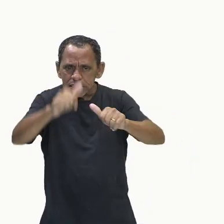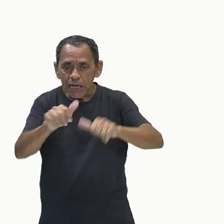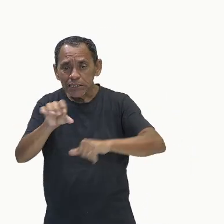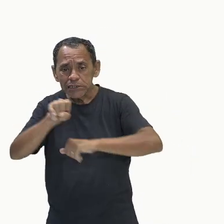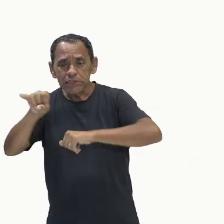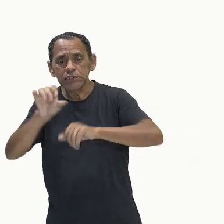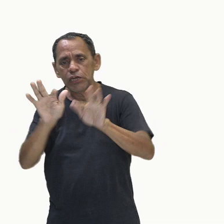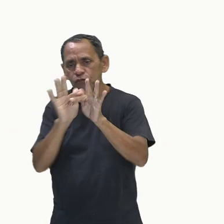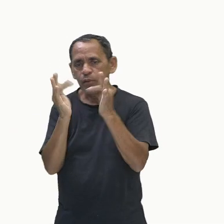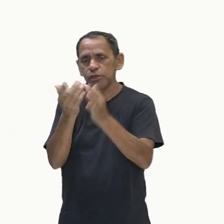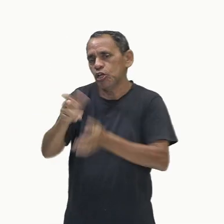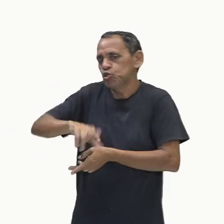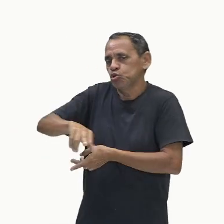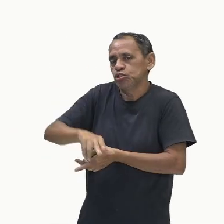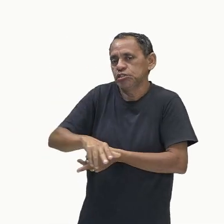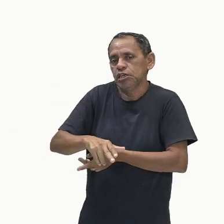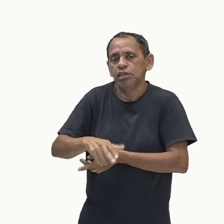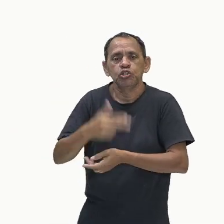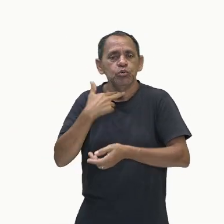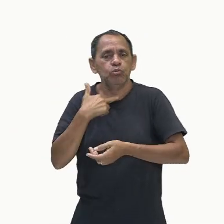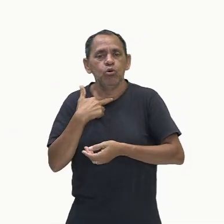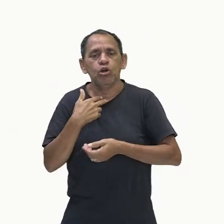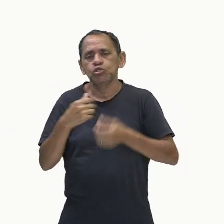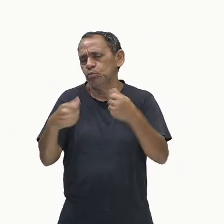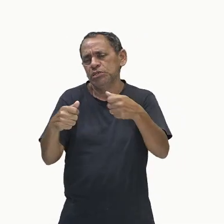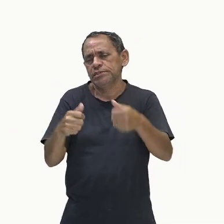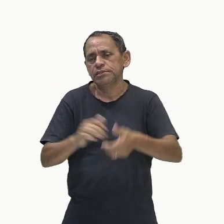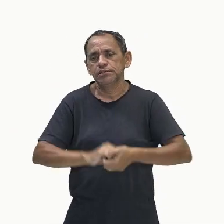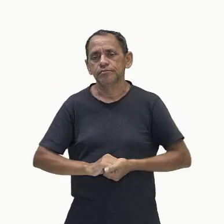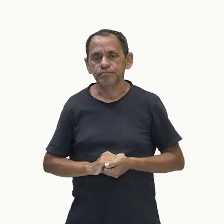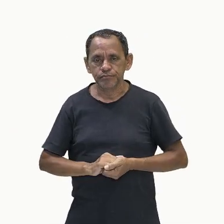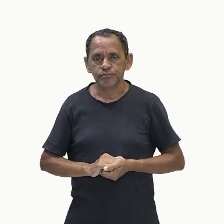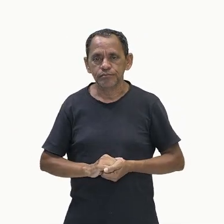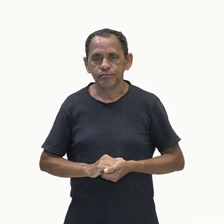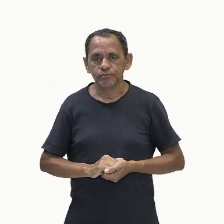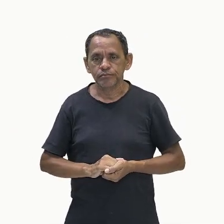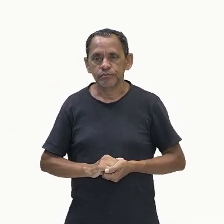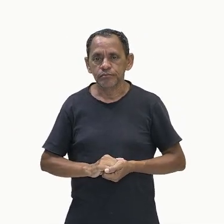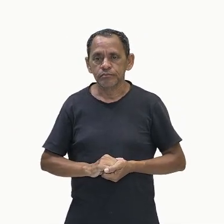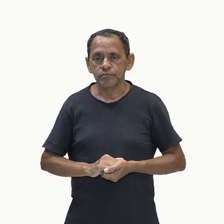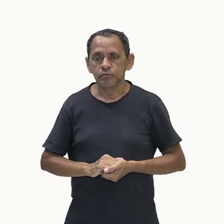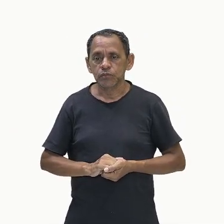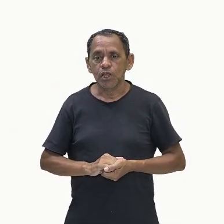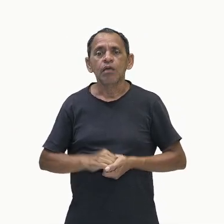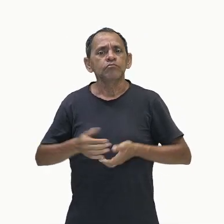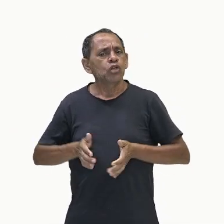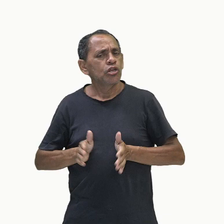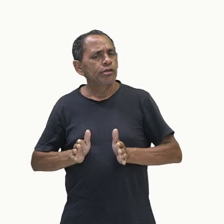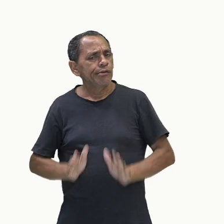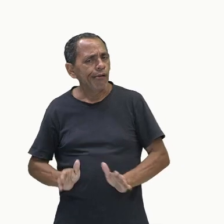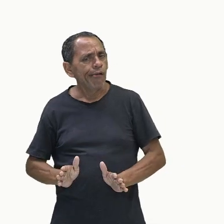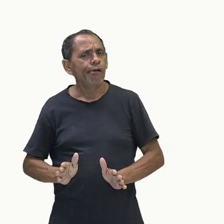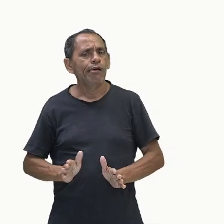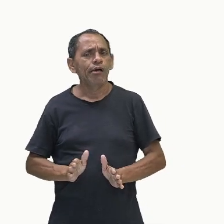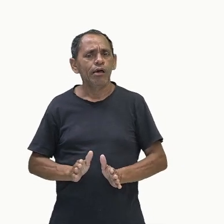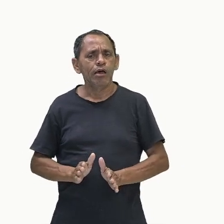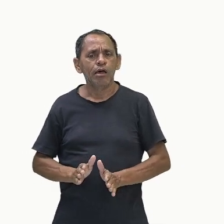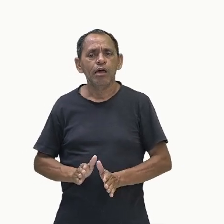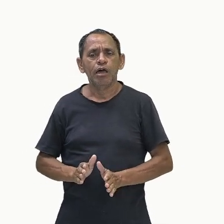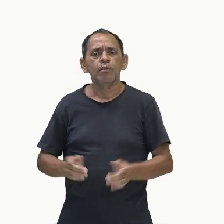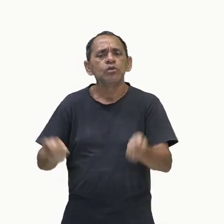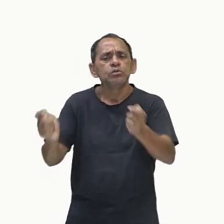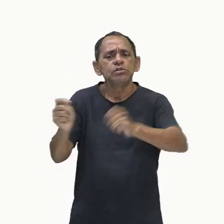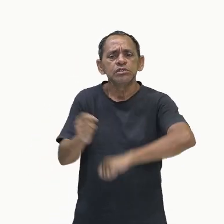investigação num heredograma que já tenha. Então, se ele nascer, a possibilidade dele nascer homem, ele vai